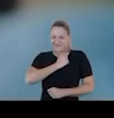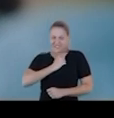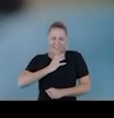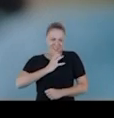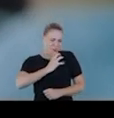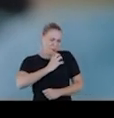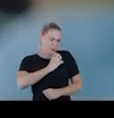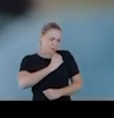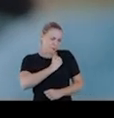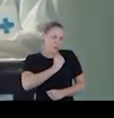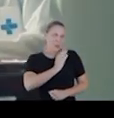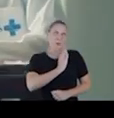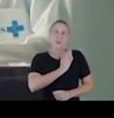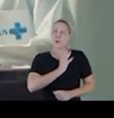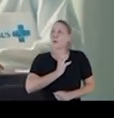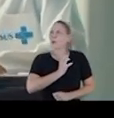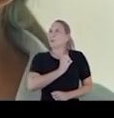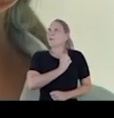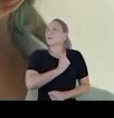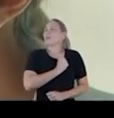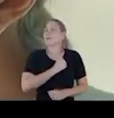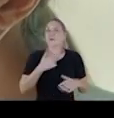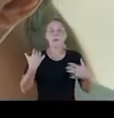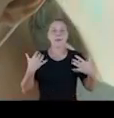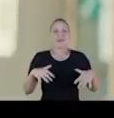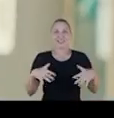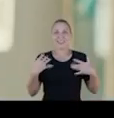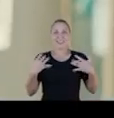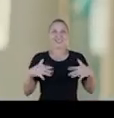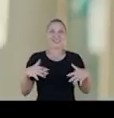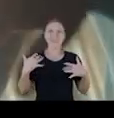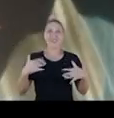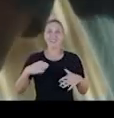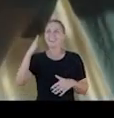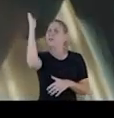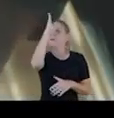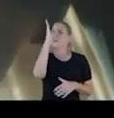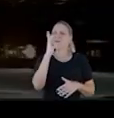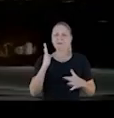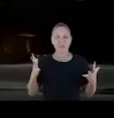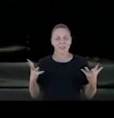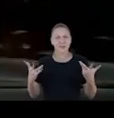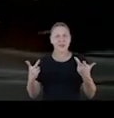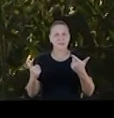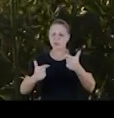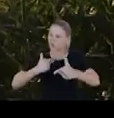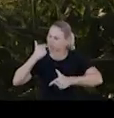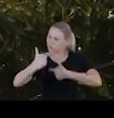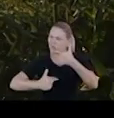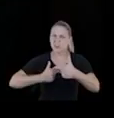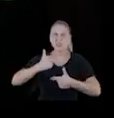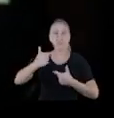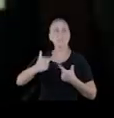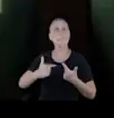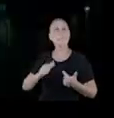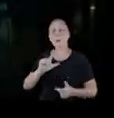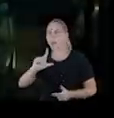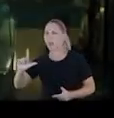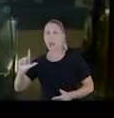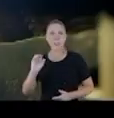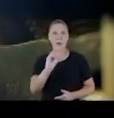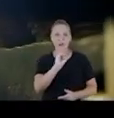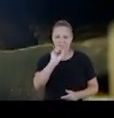que aperta vez em quando o coração. Um Brasil inteiro trabalhando